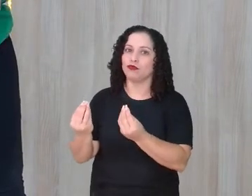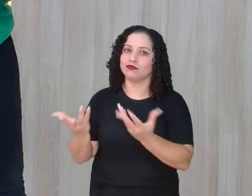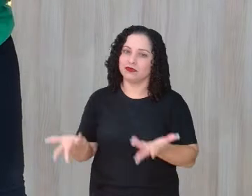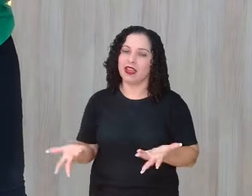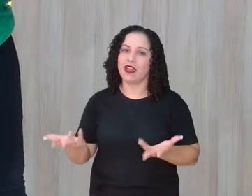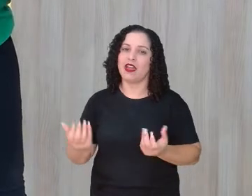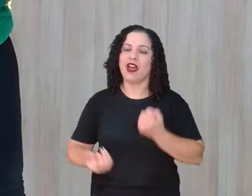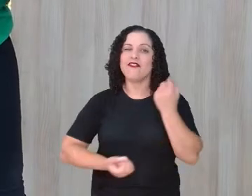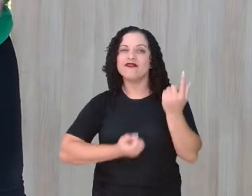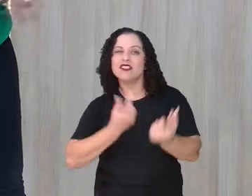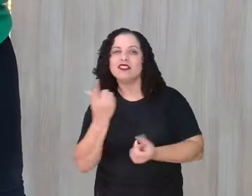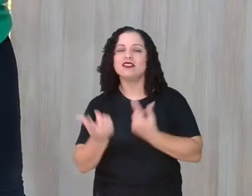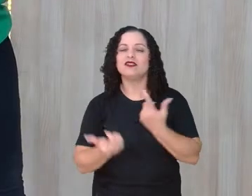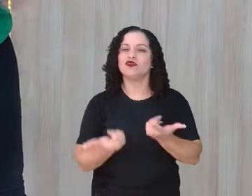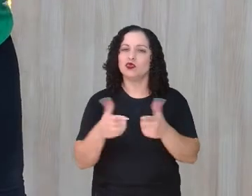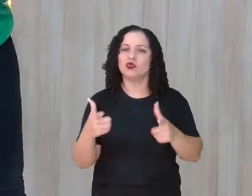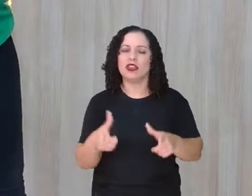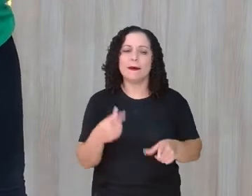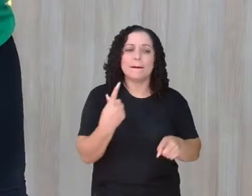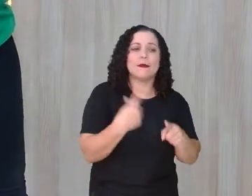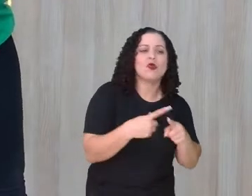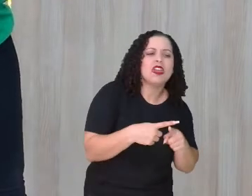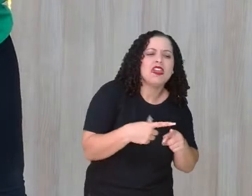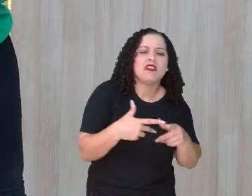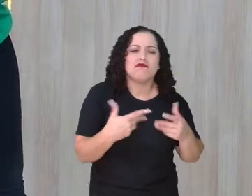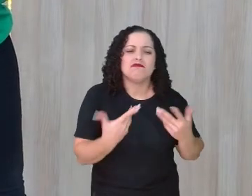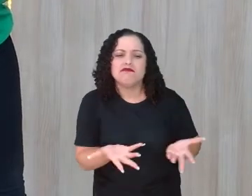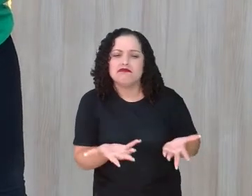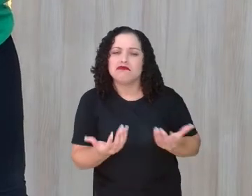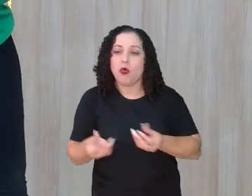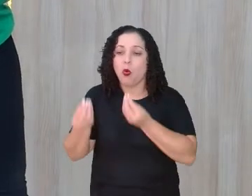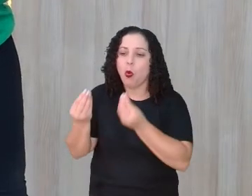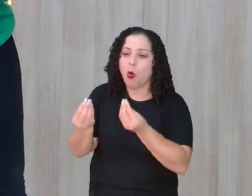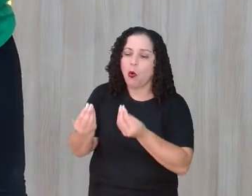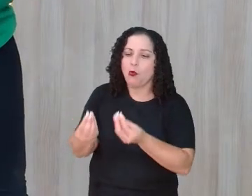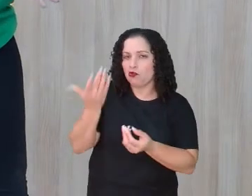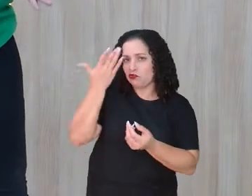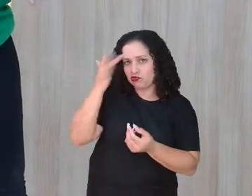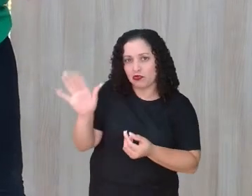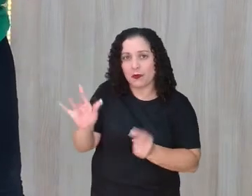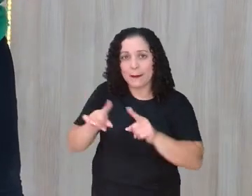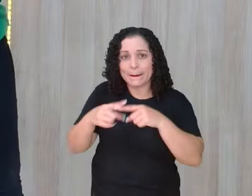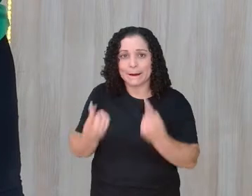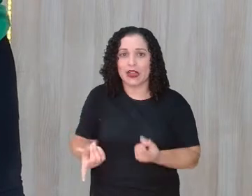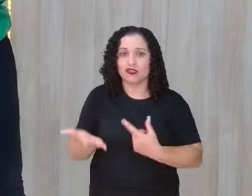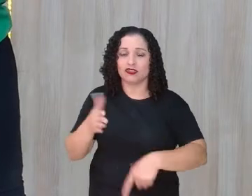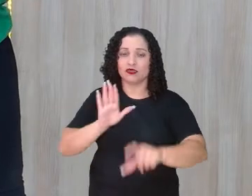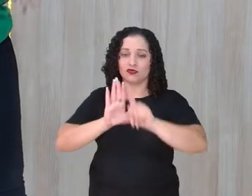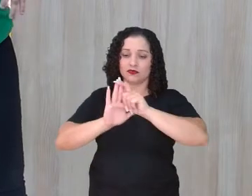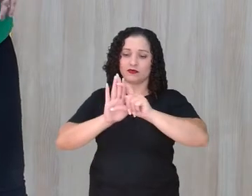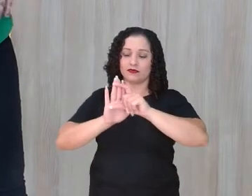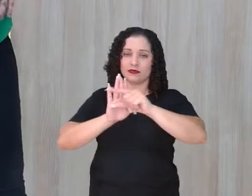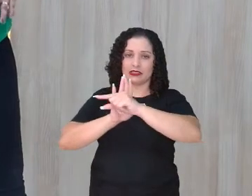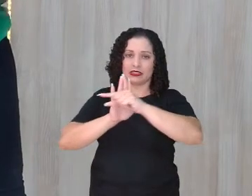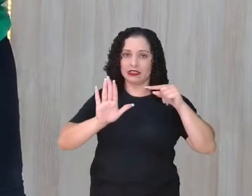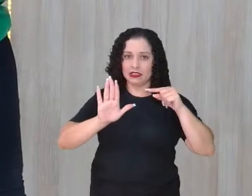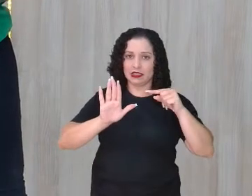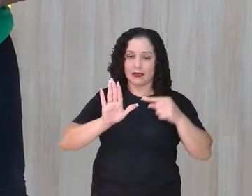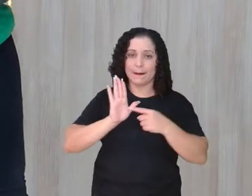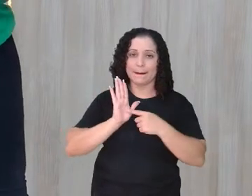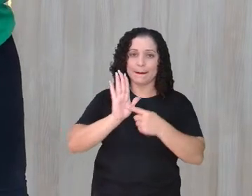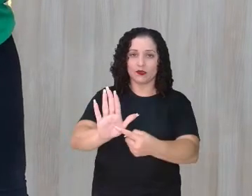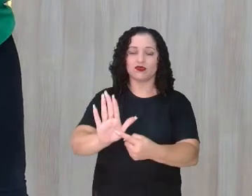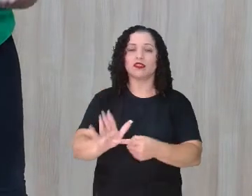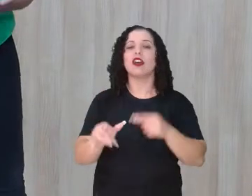pode não vir na notícia, porque o objetivo da notícia é relatar um fato. O porquê e o como é